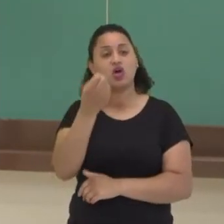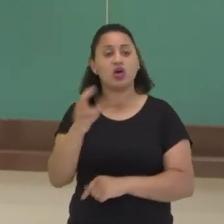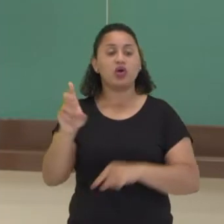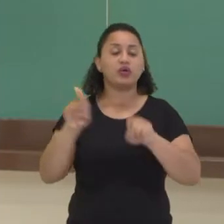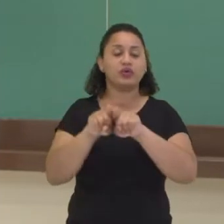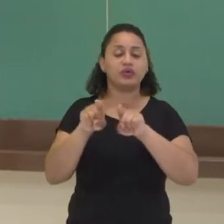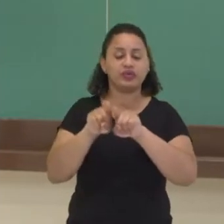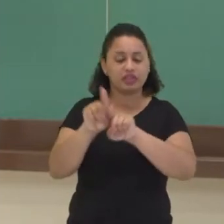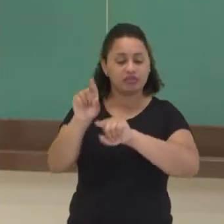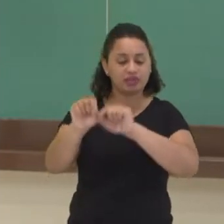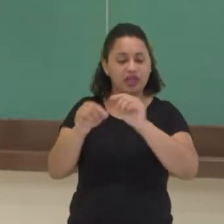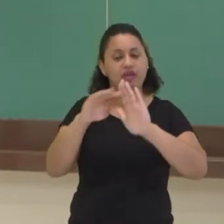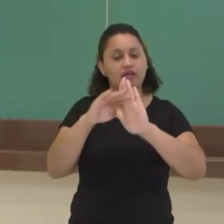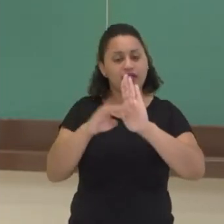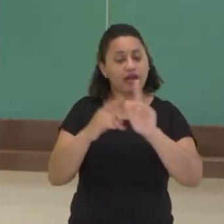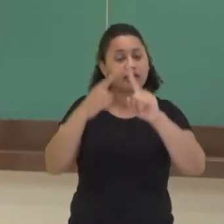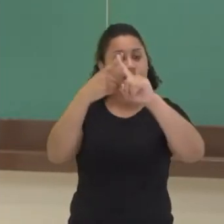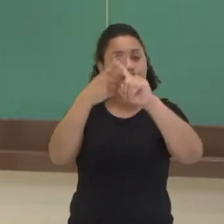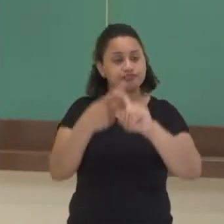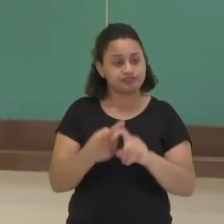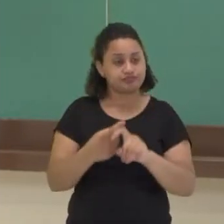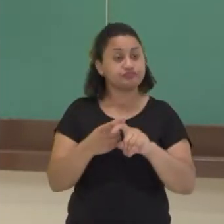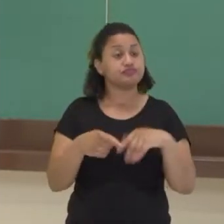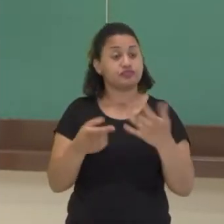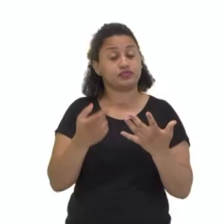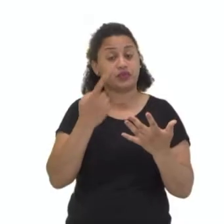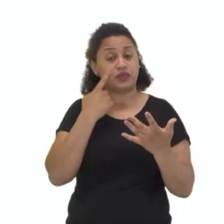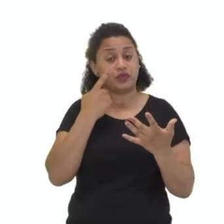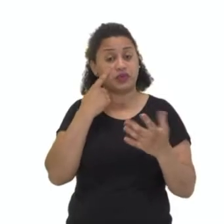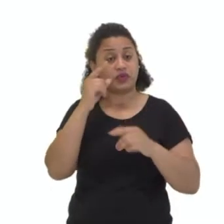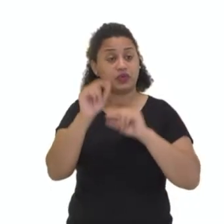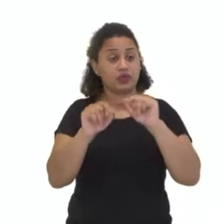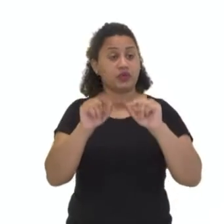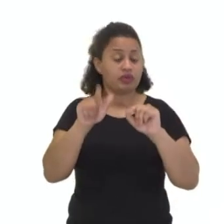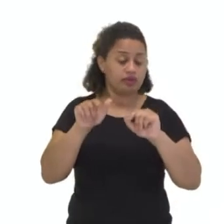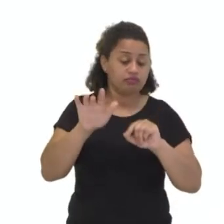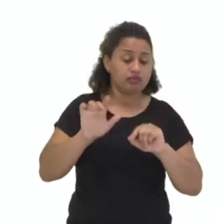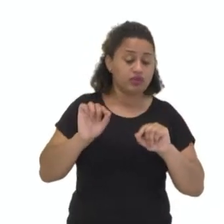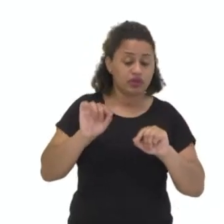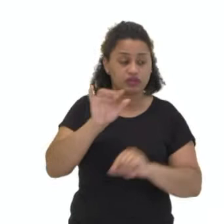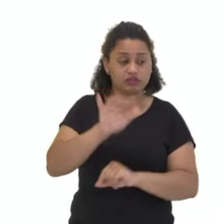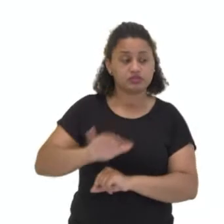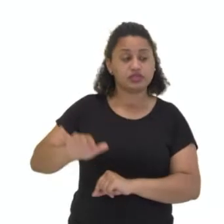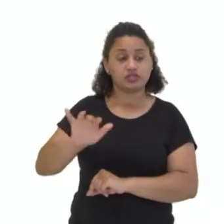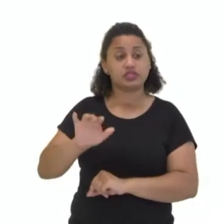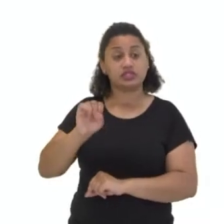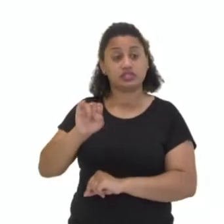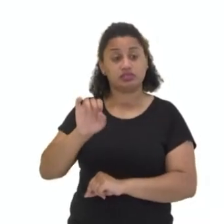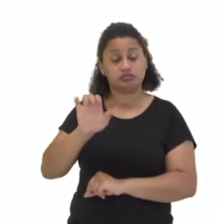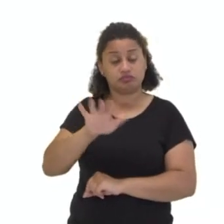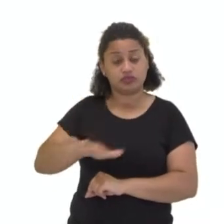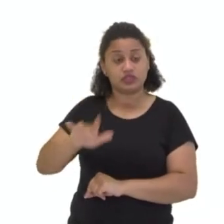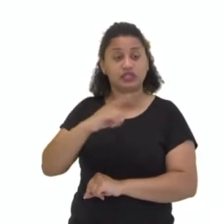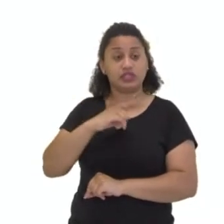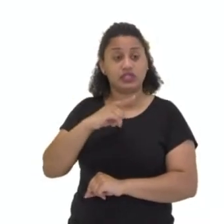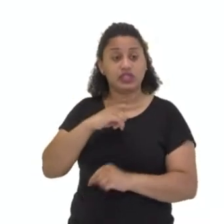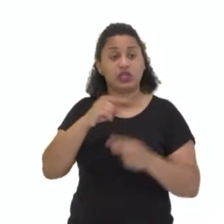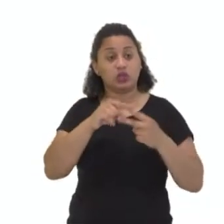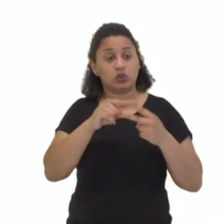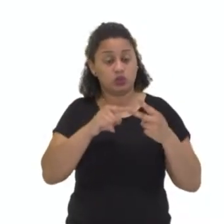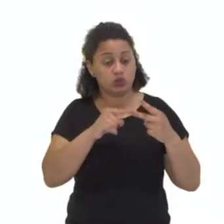princípio multiplicativo? Então, acompanhe comigo. É um evento, se um evento é composto de